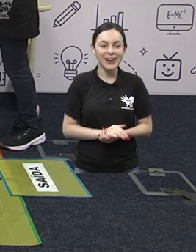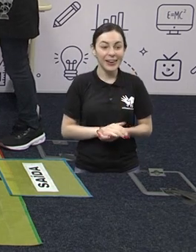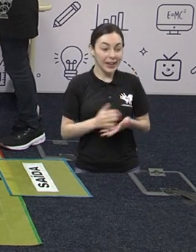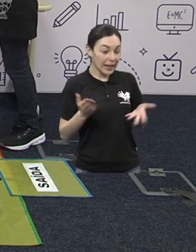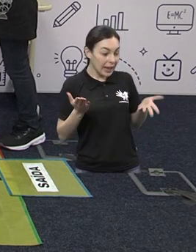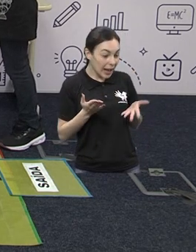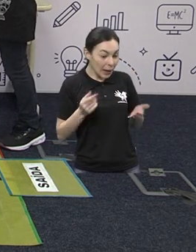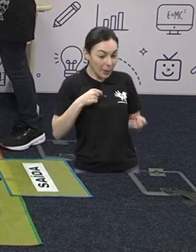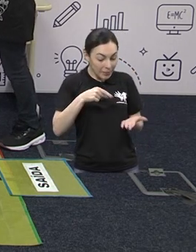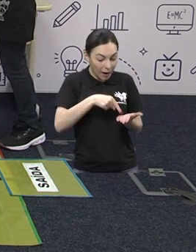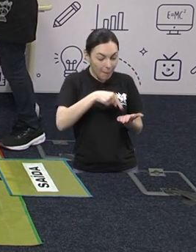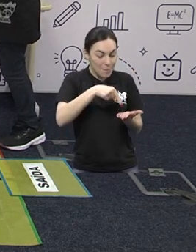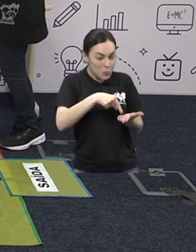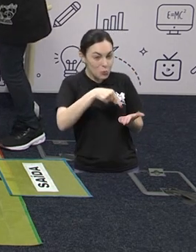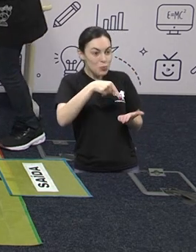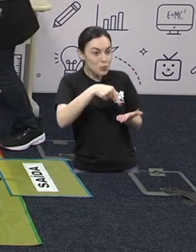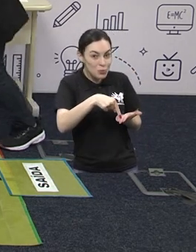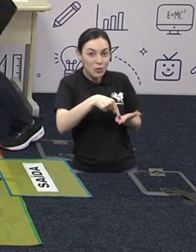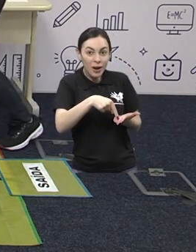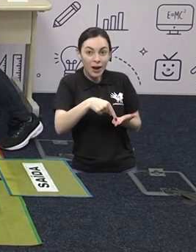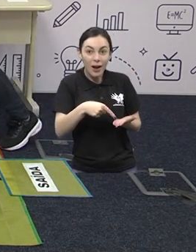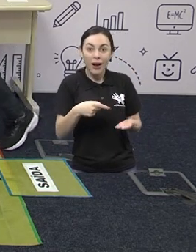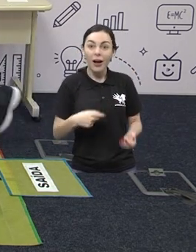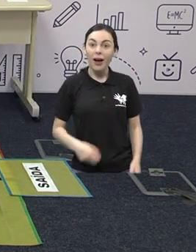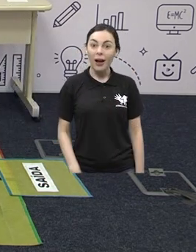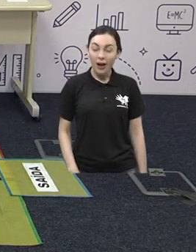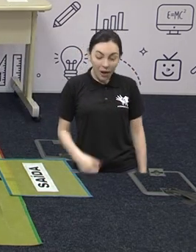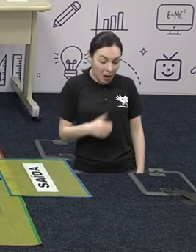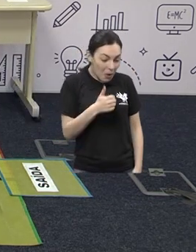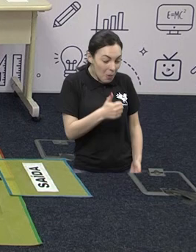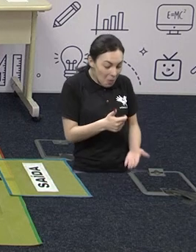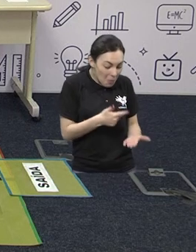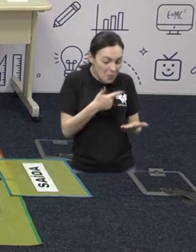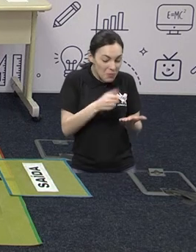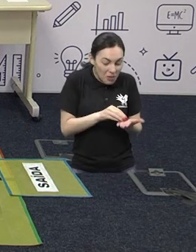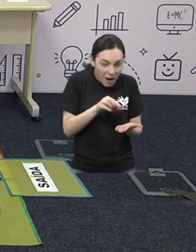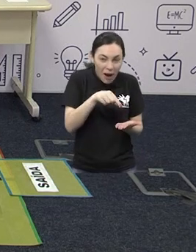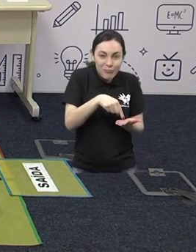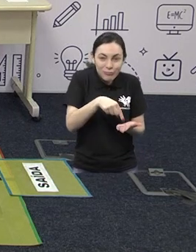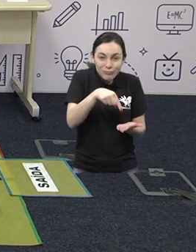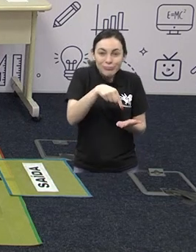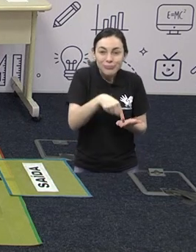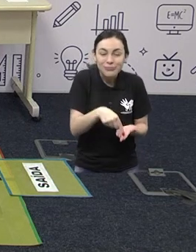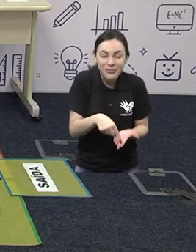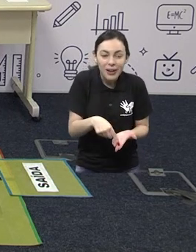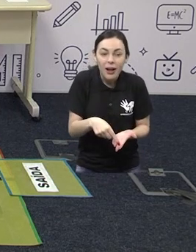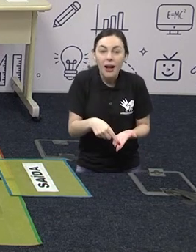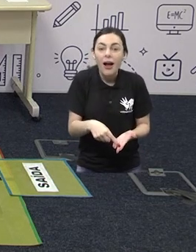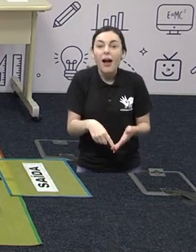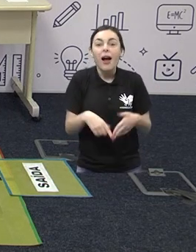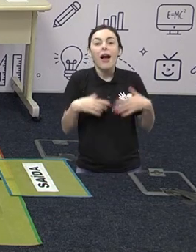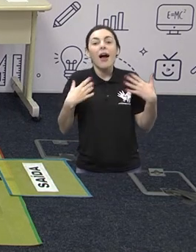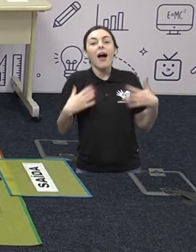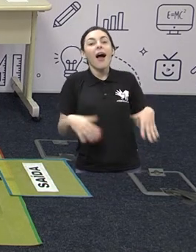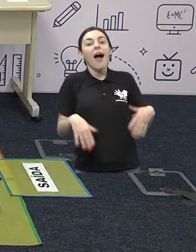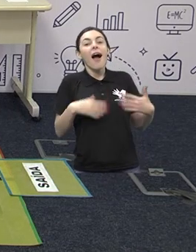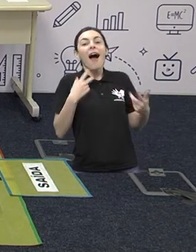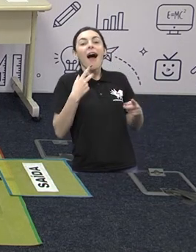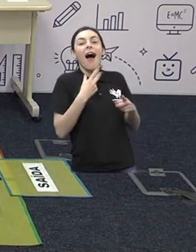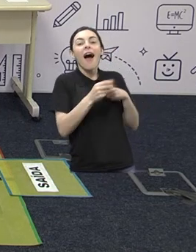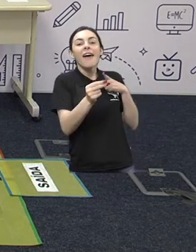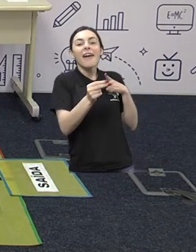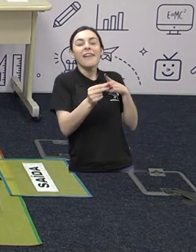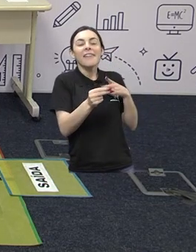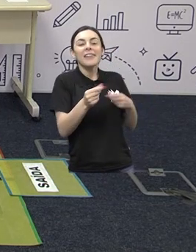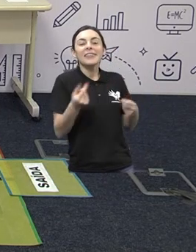agora? Eu posso andar duas casas. Duas casas, então, então professora Lu. Ai, eu acho que a professora Lu vai ganhar. Ai, ganhei, ela Márcia.